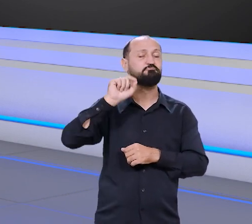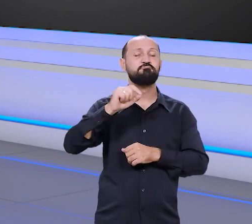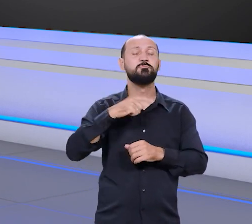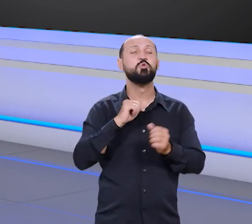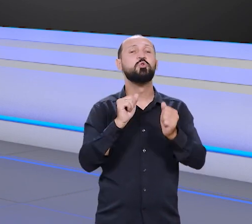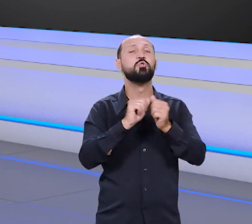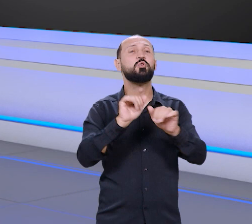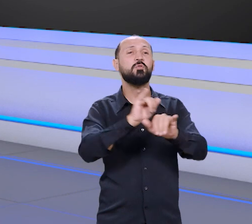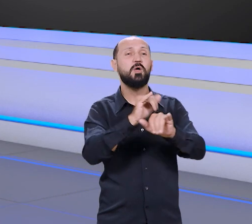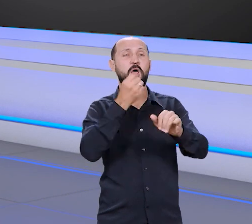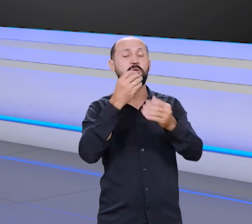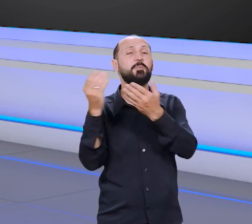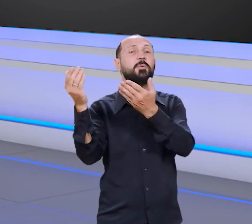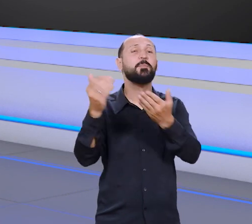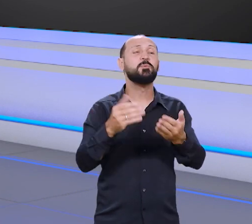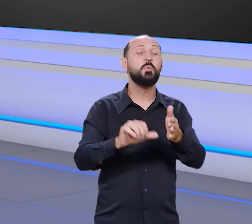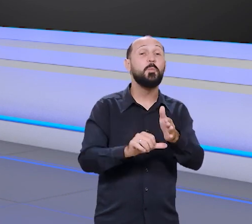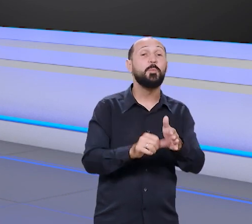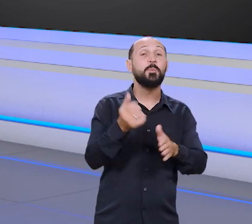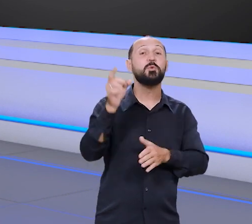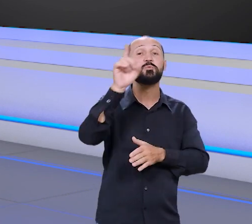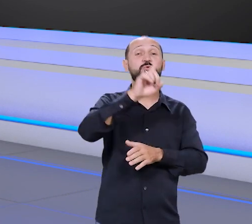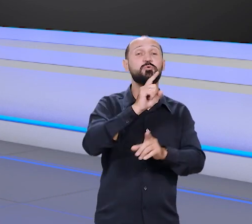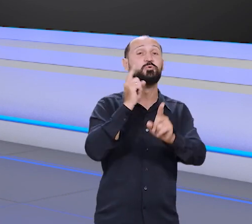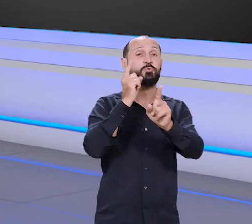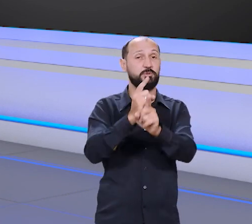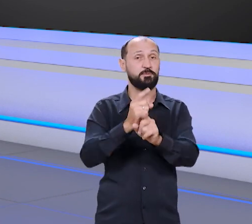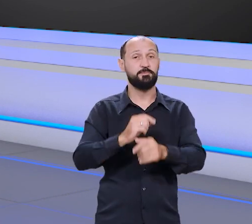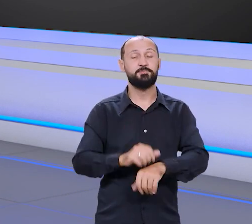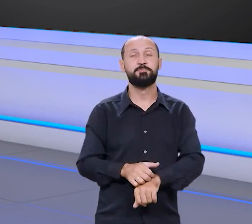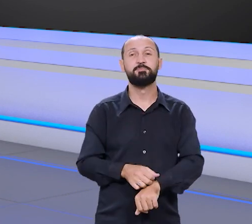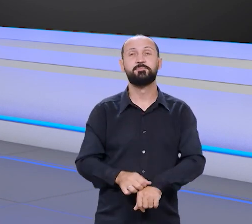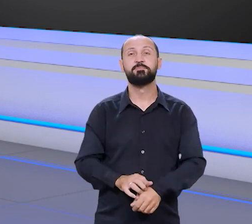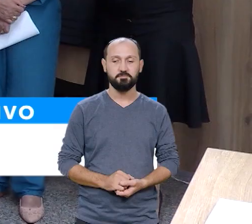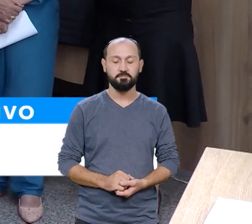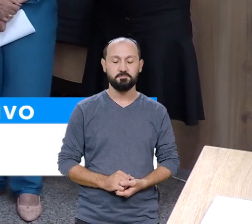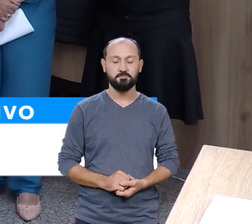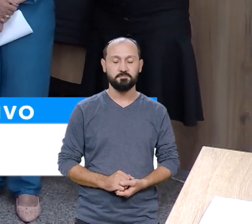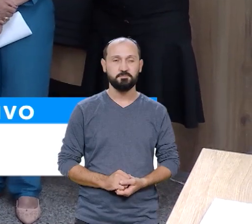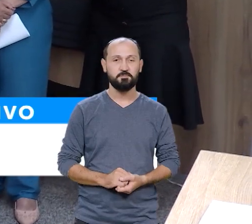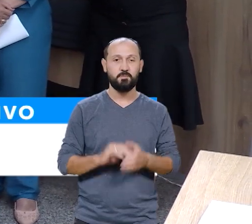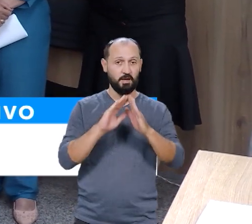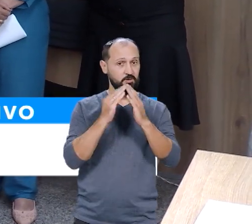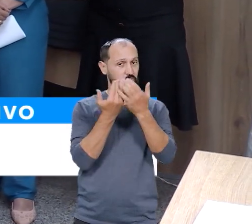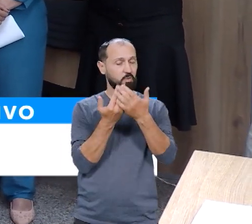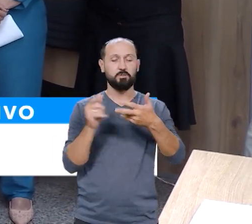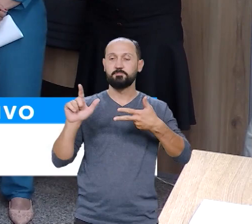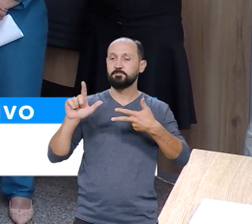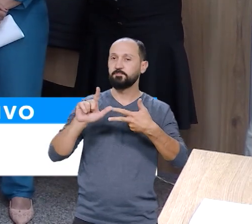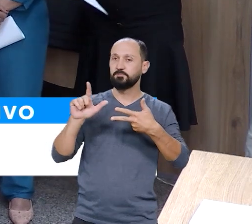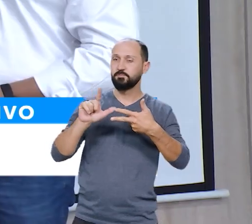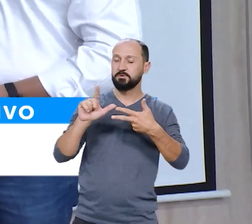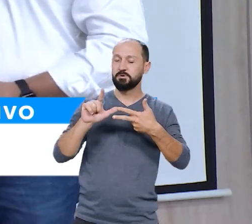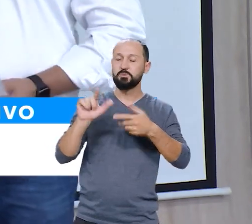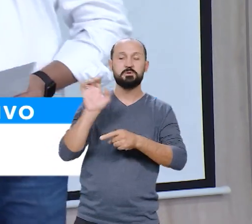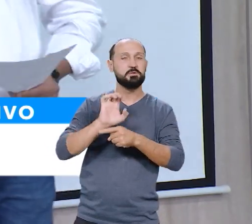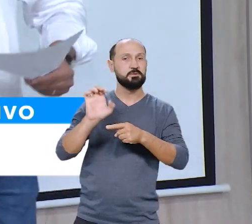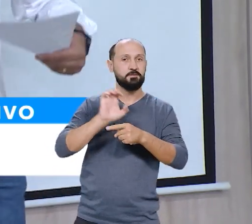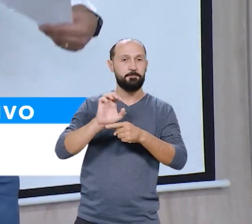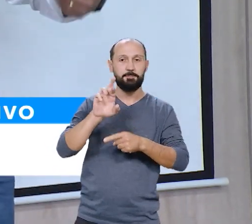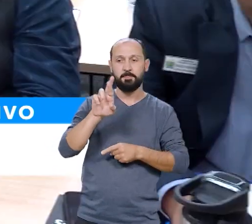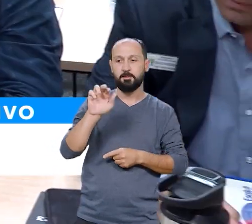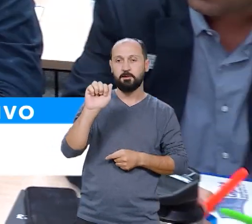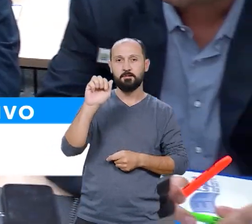Caseiro, do PSDB, deram as boas-vindas no primeiro dia do encontro. A Escola do Legislativo Estadual, senador